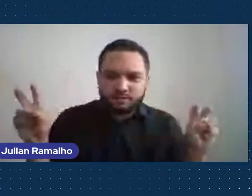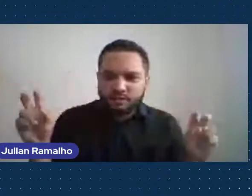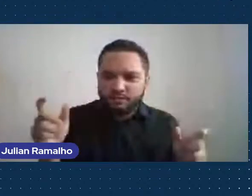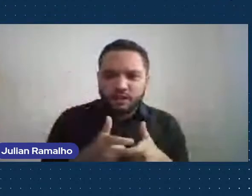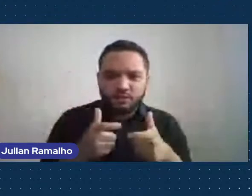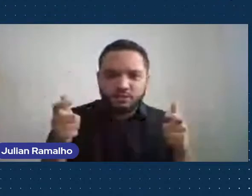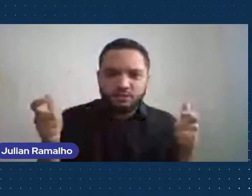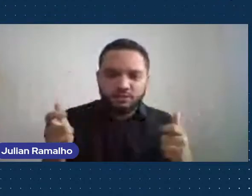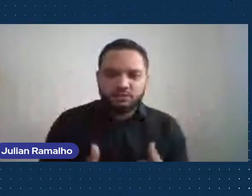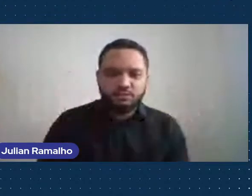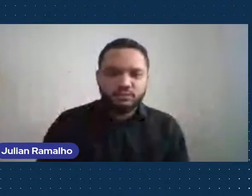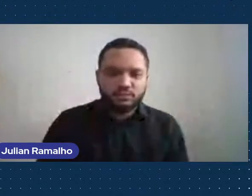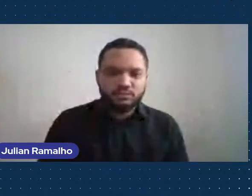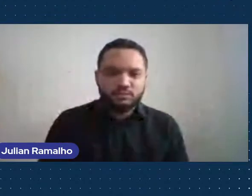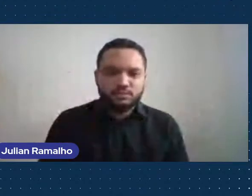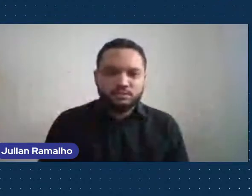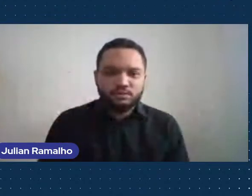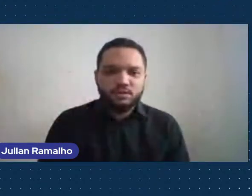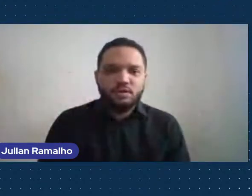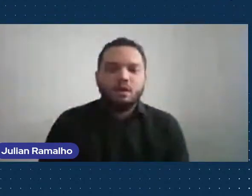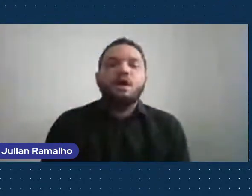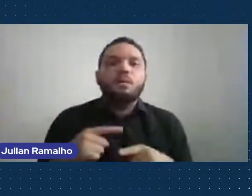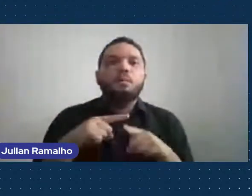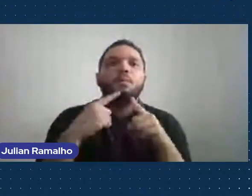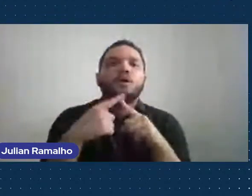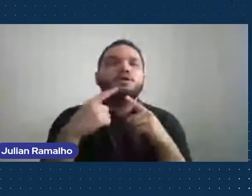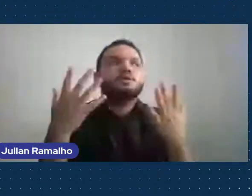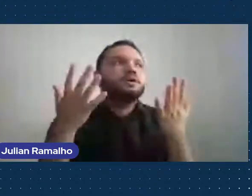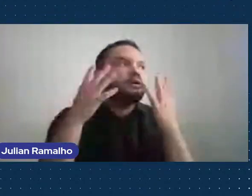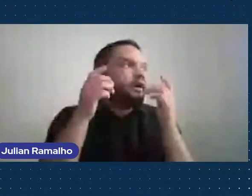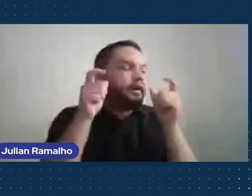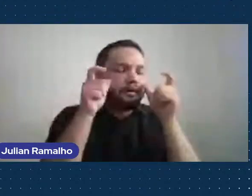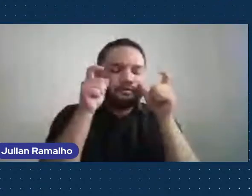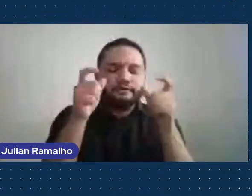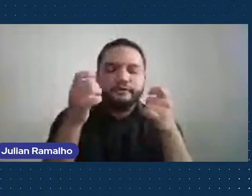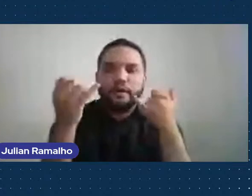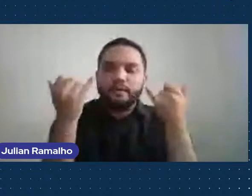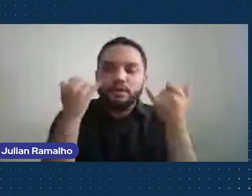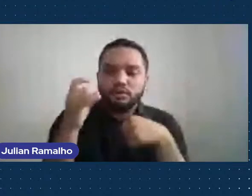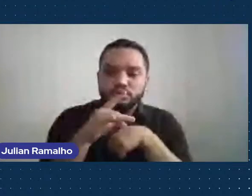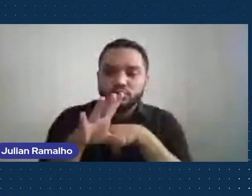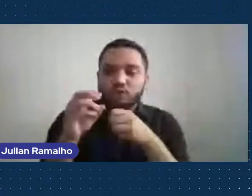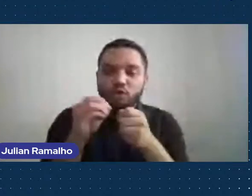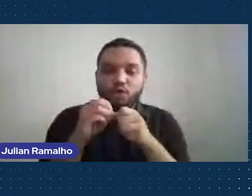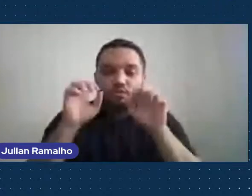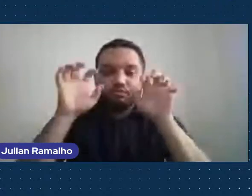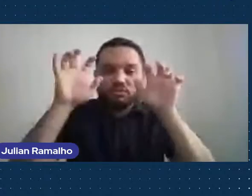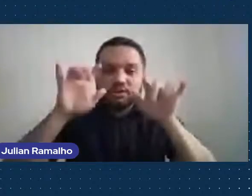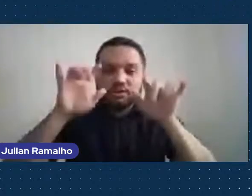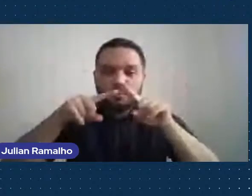que as pessoas procuram dicas, informações para escrever o projeto de pesquisa,